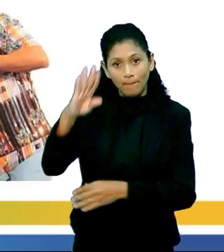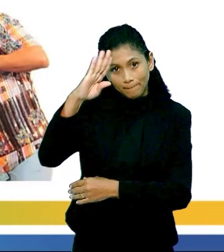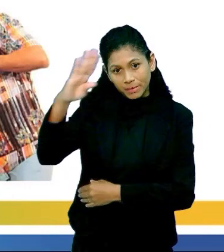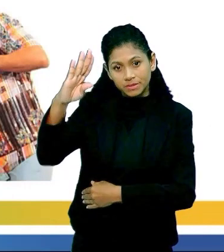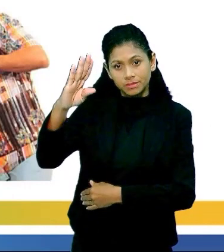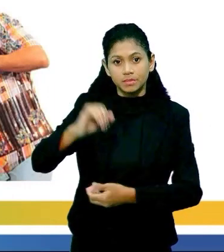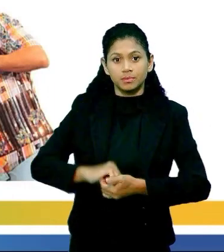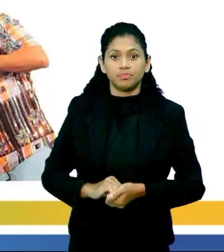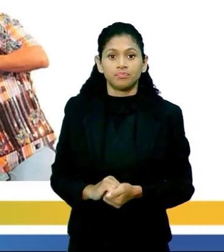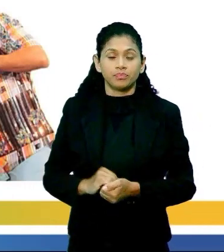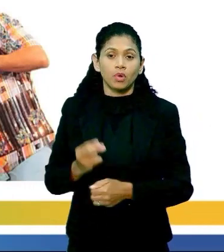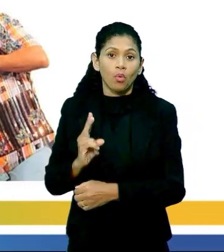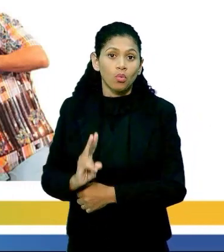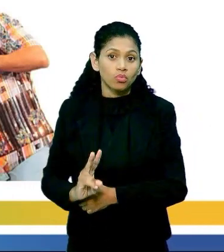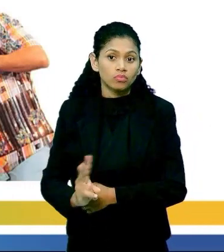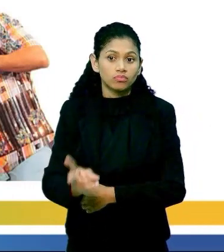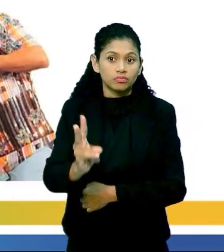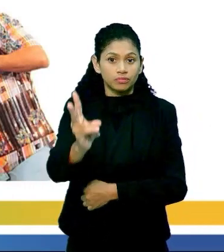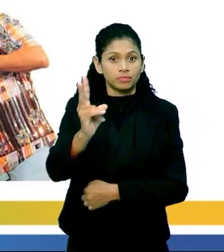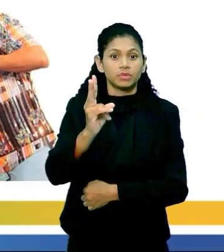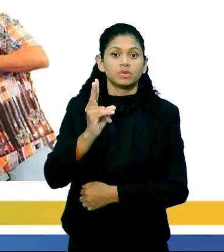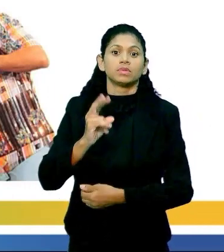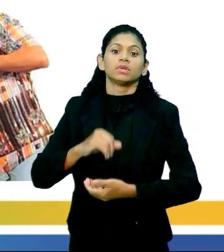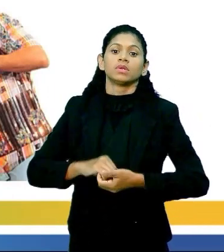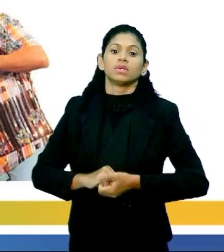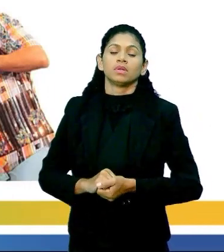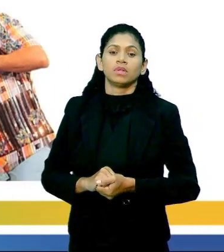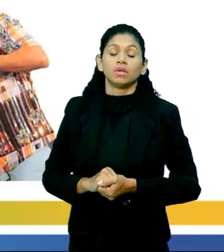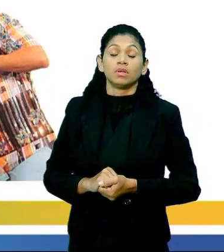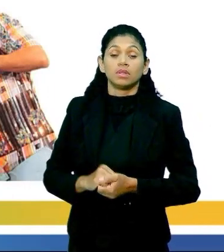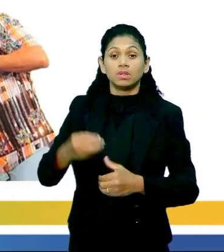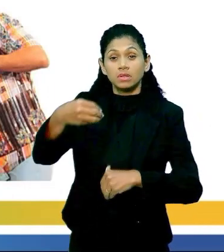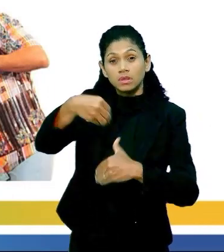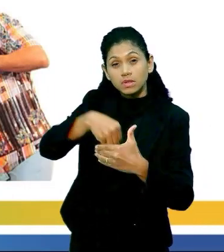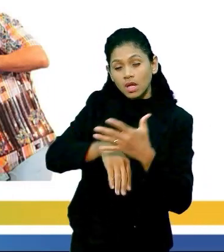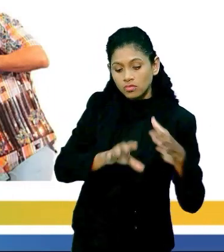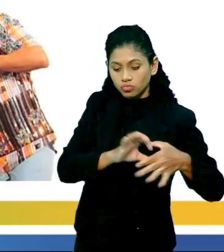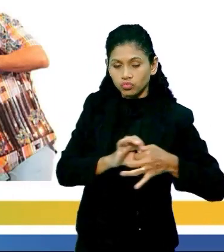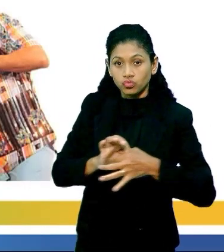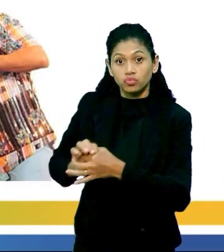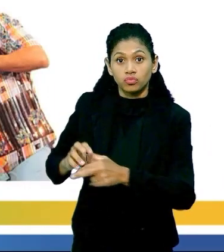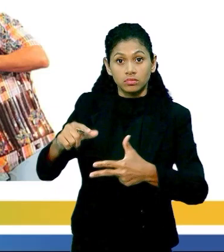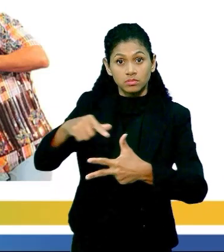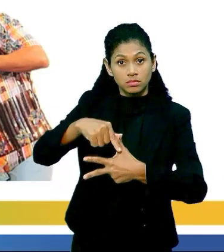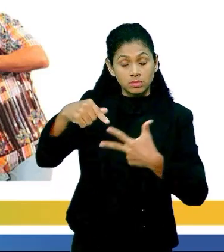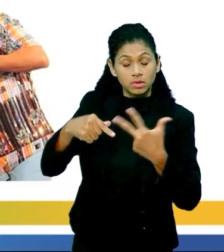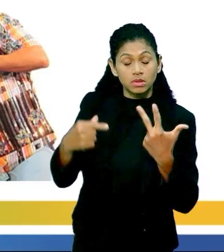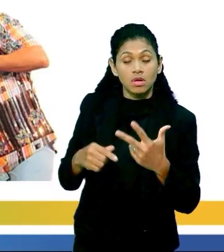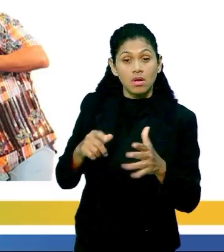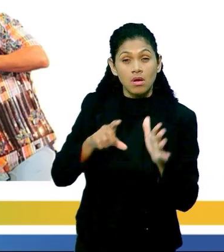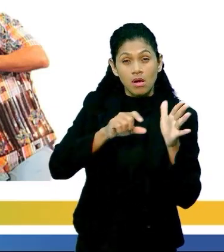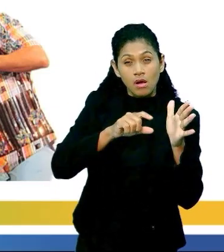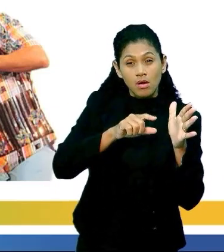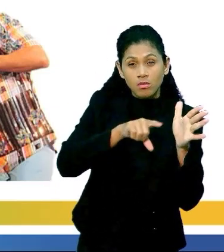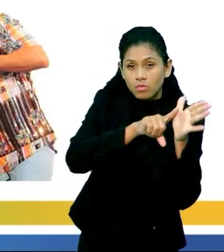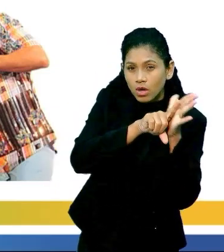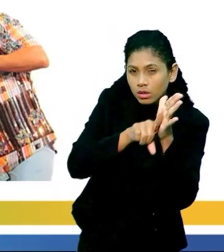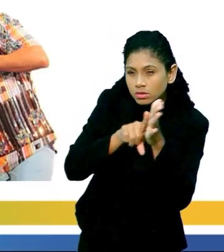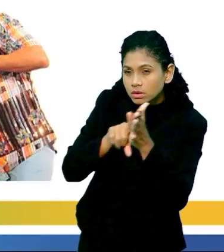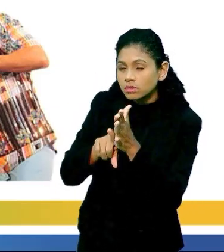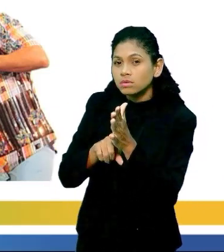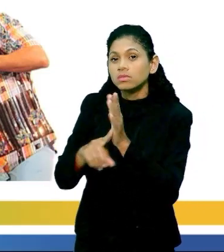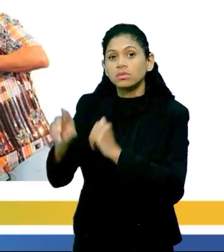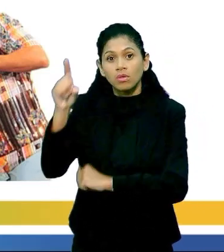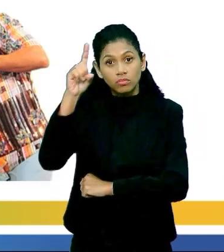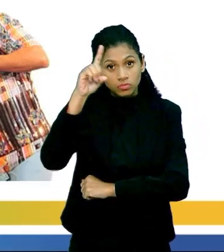porque aí quando a gente tem o contexto do Enem, a gente vai buscar analisar o cotidiano, e o cotidiano é o segmento